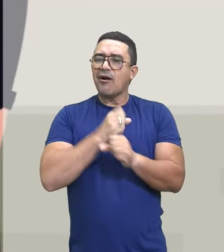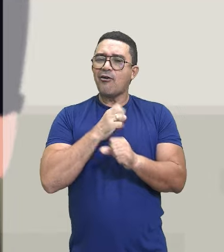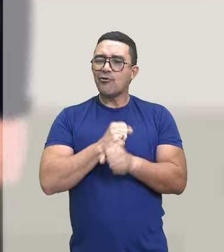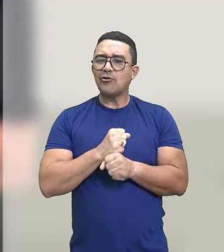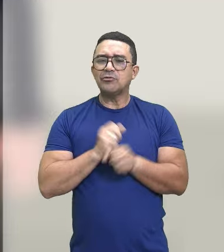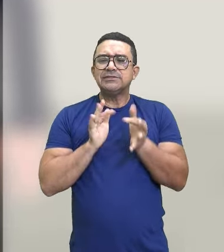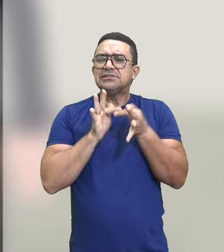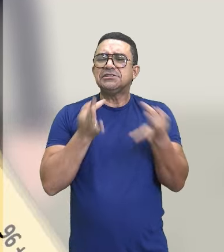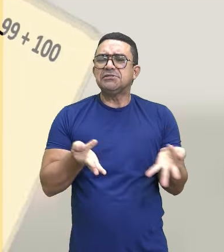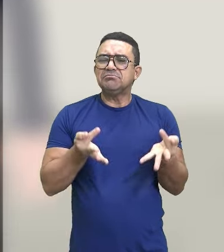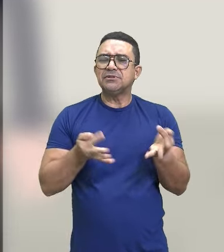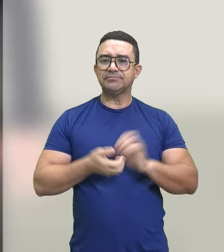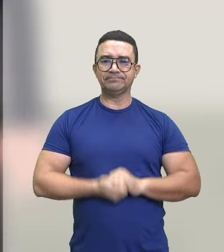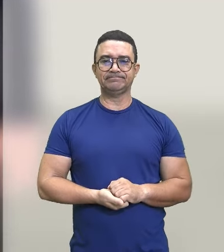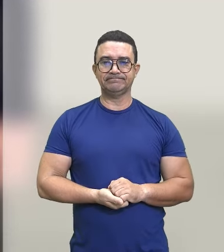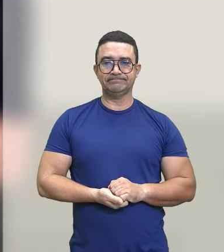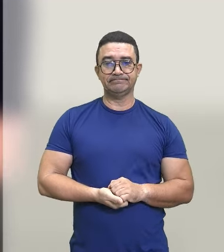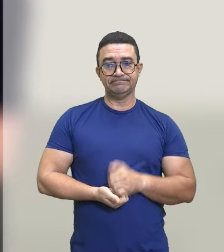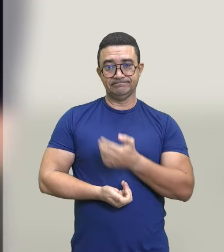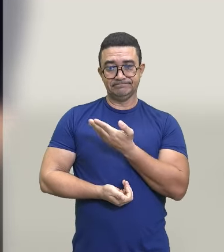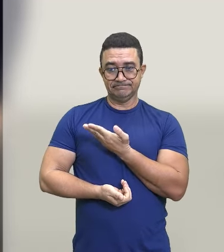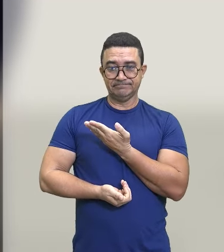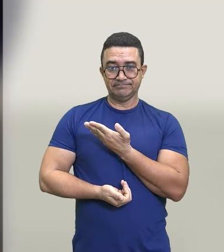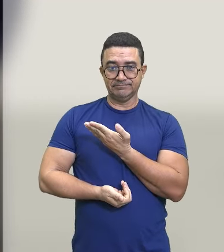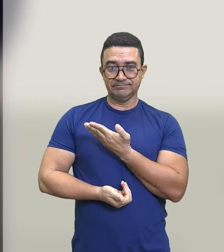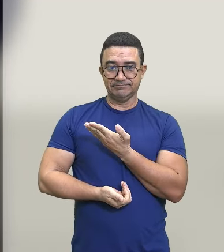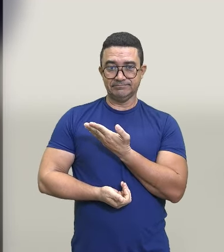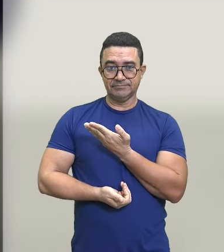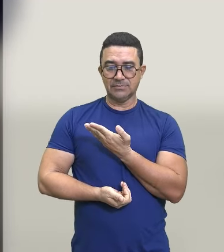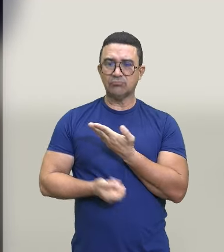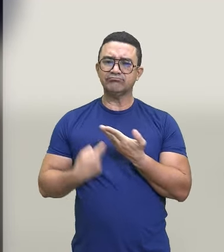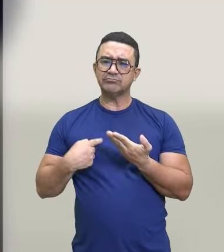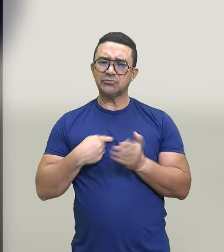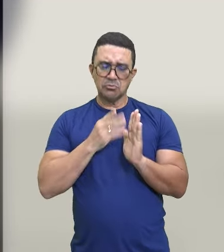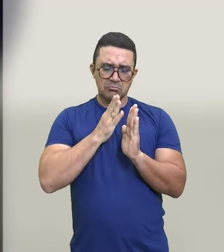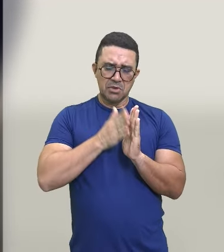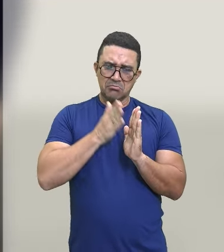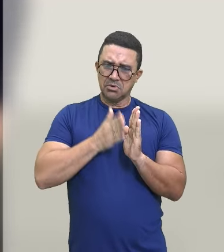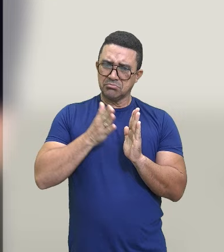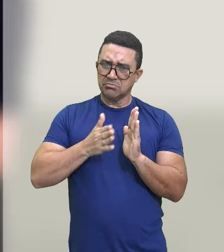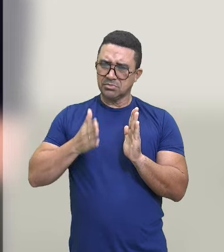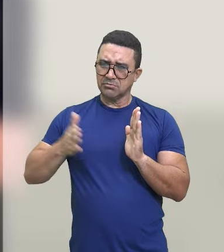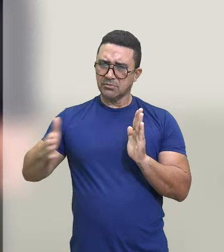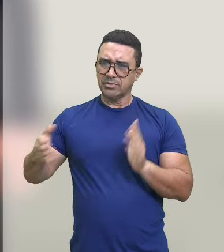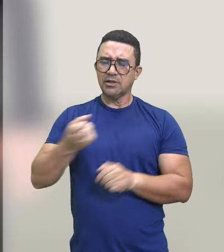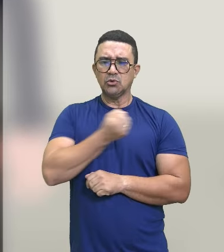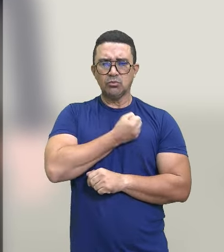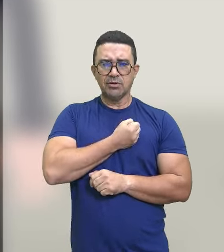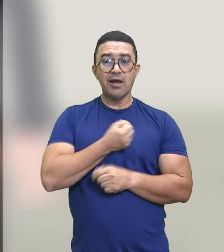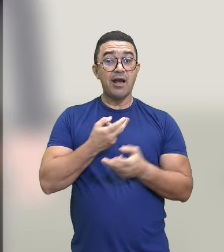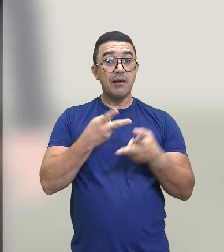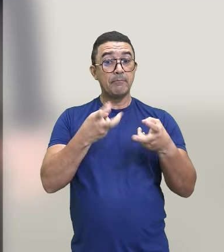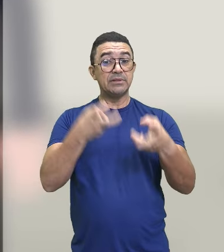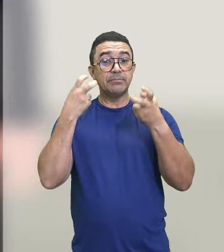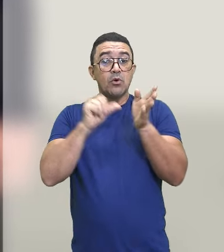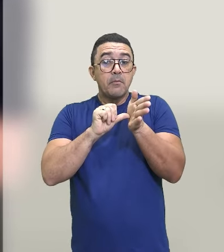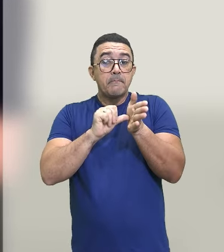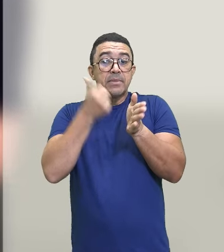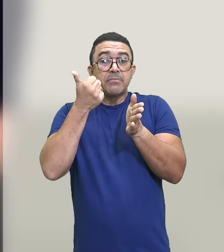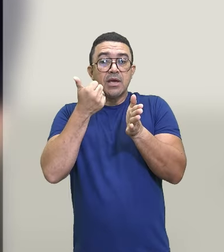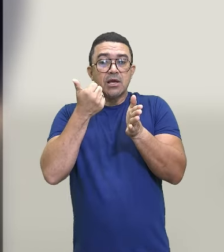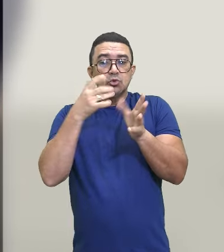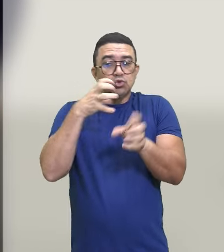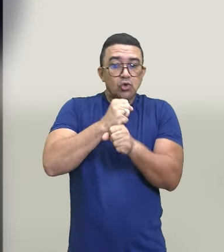bem simples. Gauss, olhando para a lista de números, percebeu que somando o primeiro com o